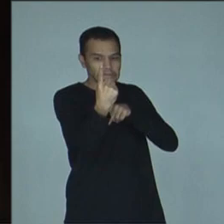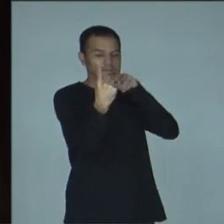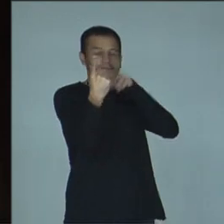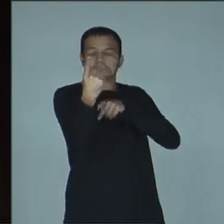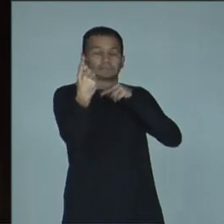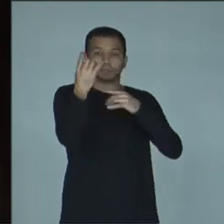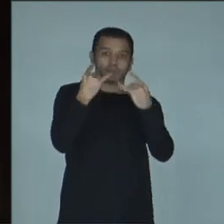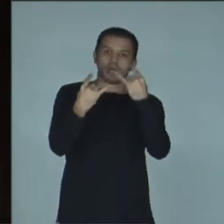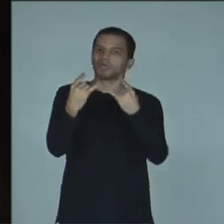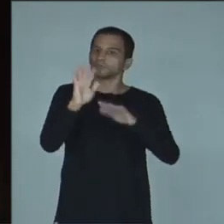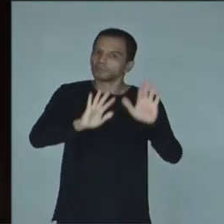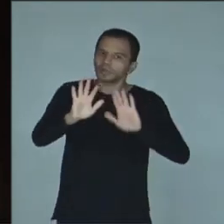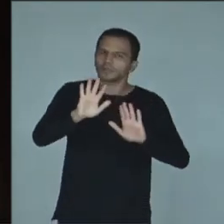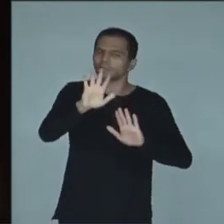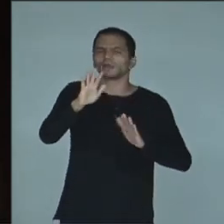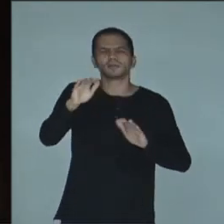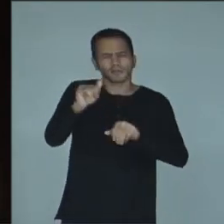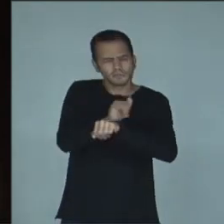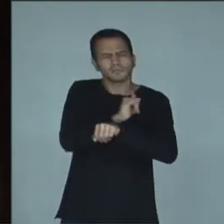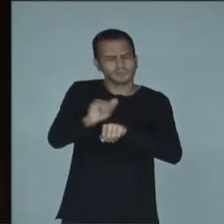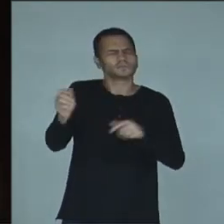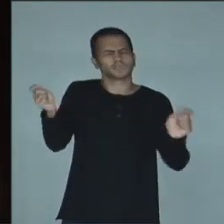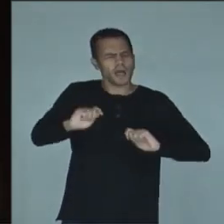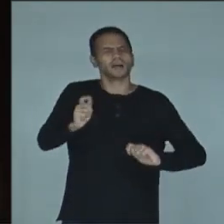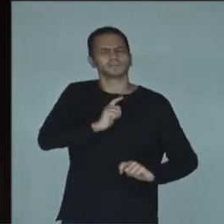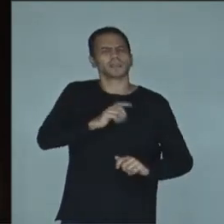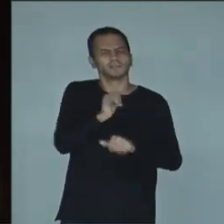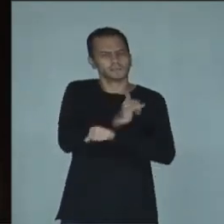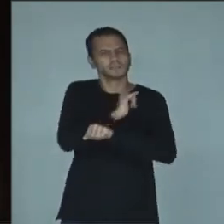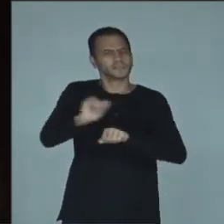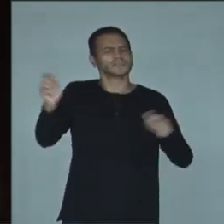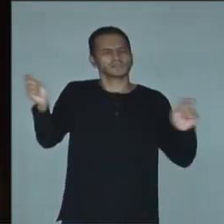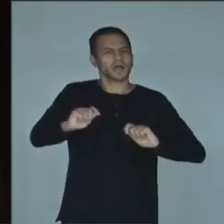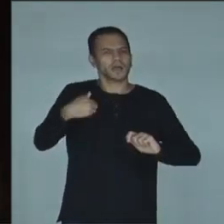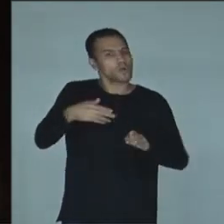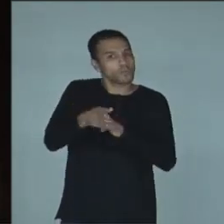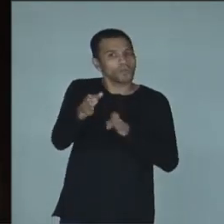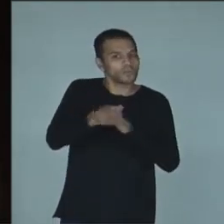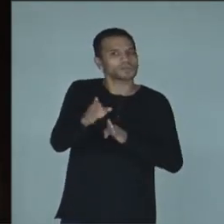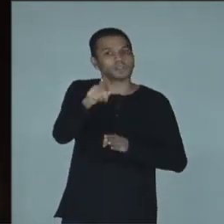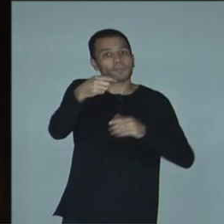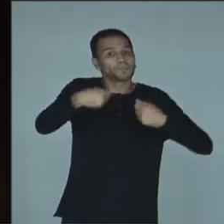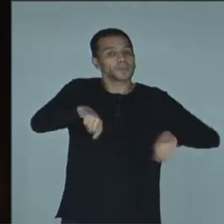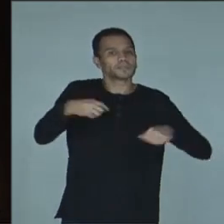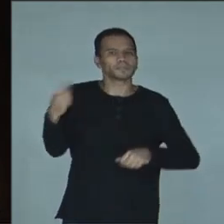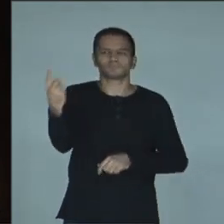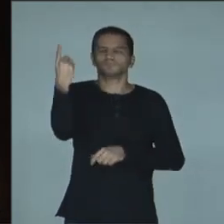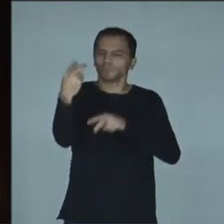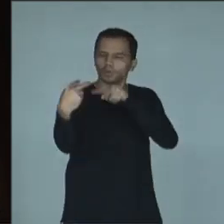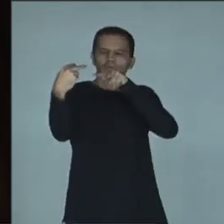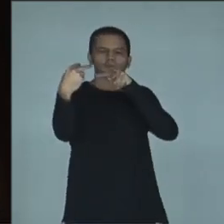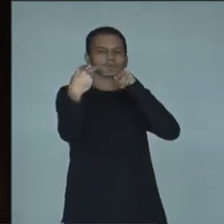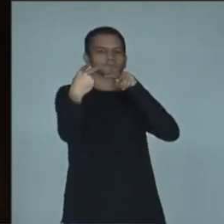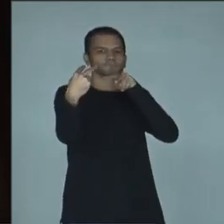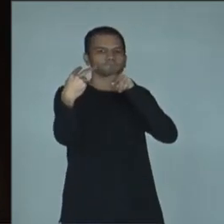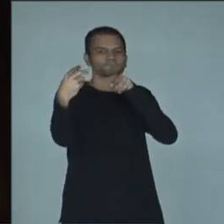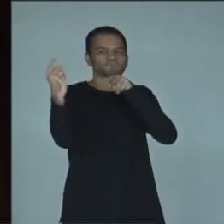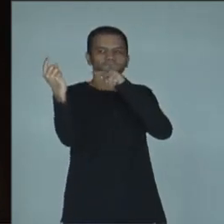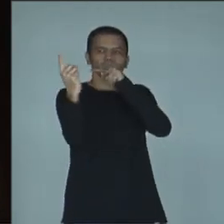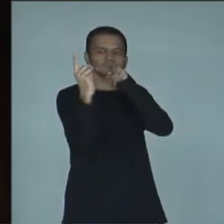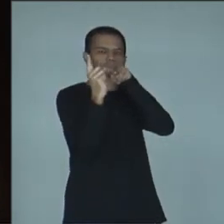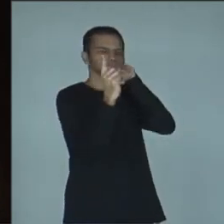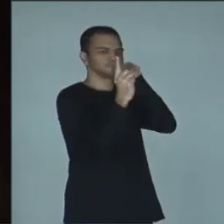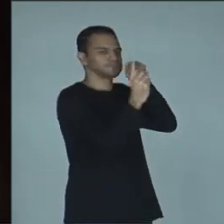então Para tudo tem uma saída para tudo tem uma saída você pode vencer